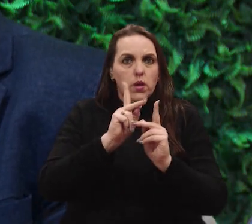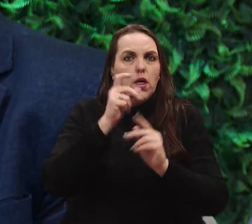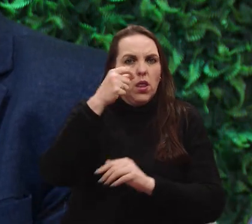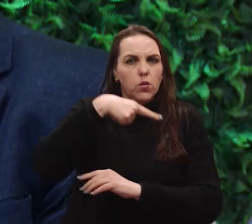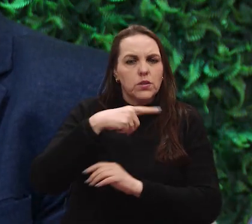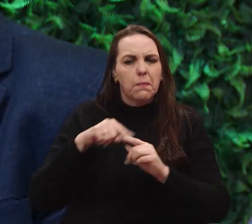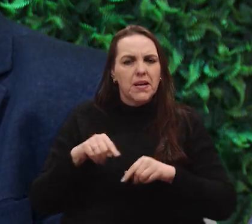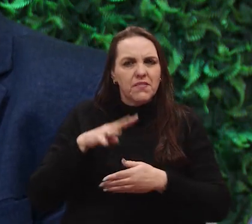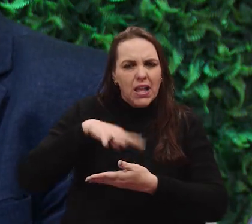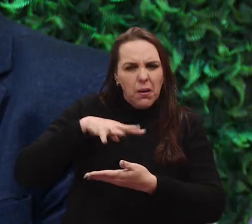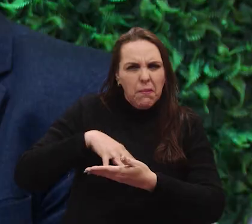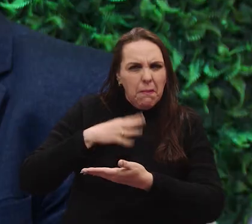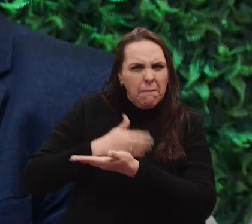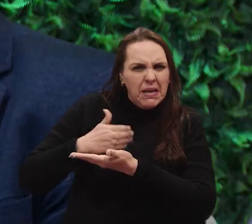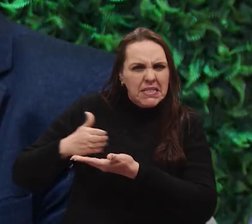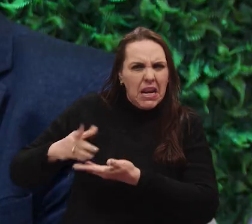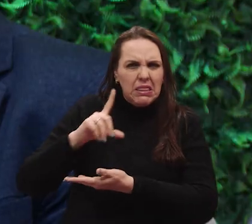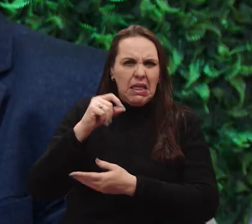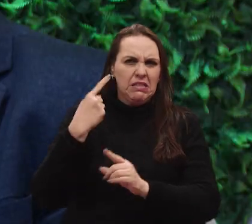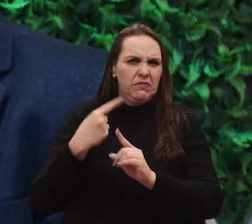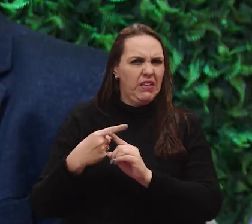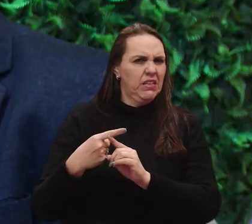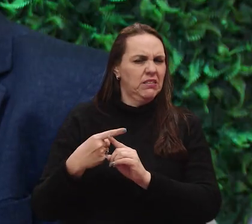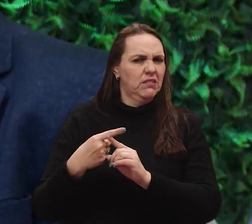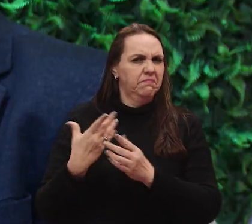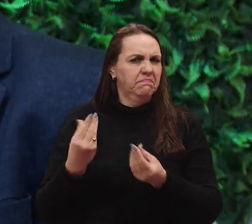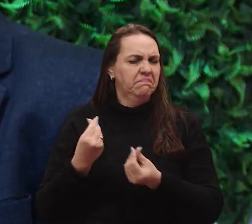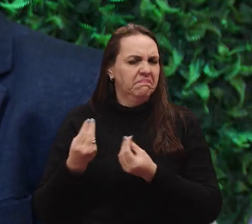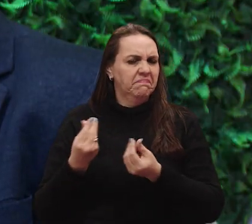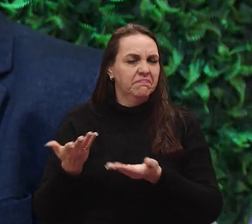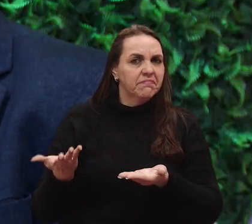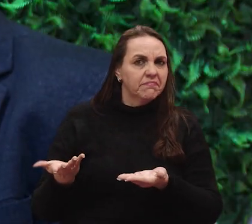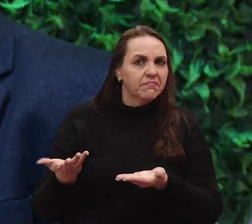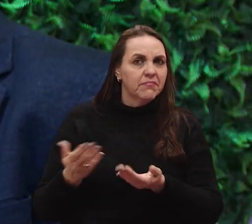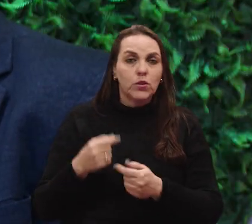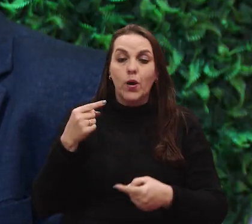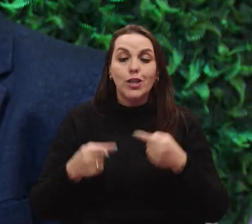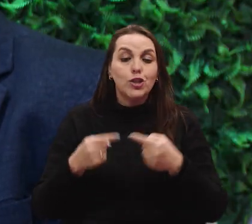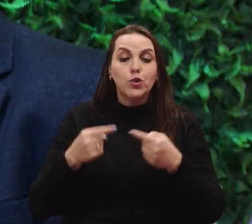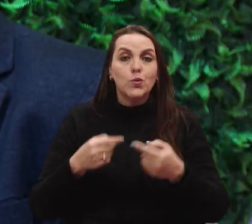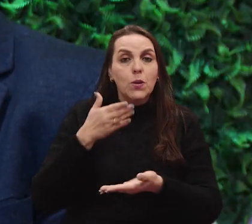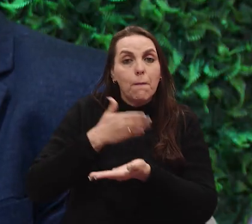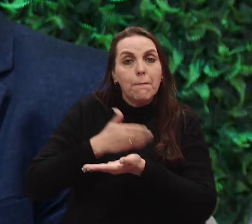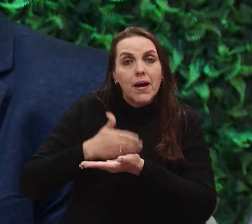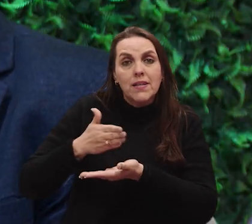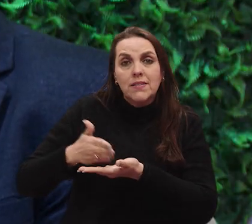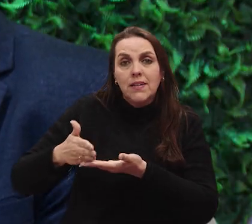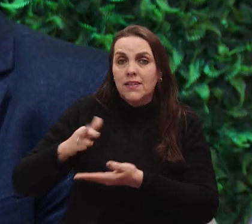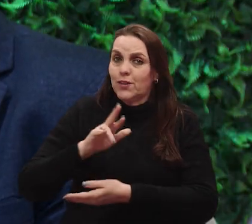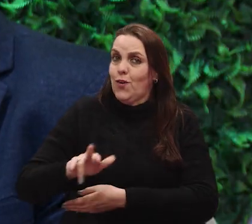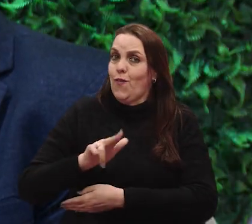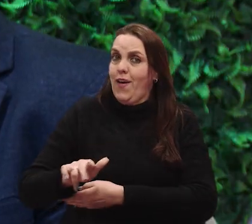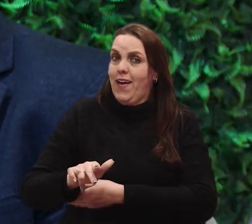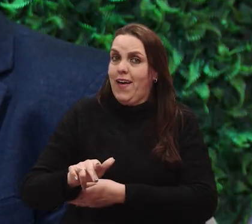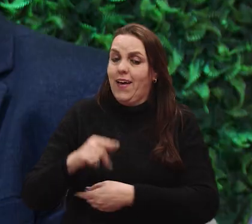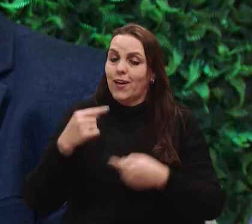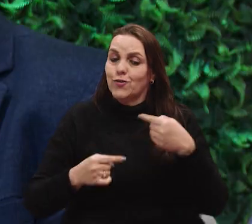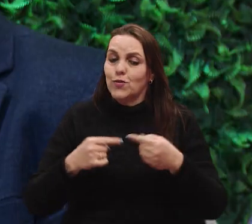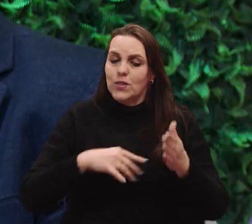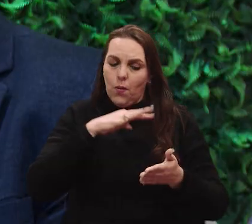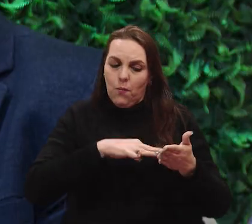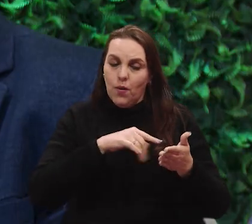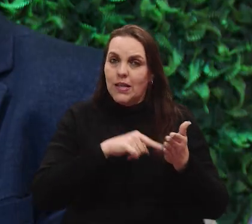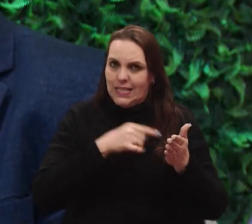contas, agora dizer que eu vou parcelar em 10 vezes por parcelar, não é questão, não está em discussão o parcelamento. Está em discussão se a conta